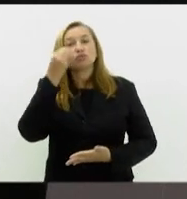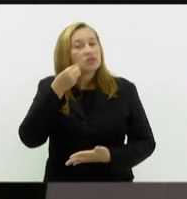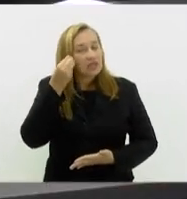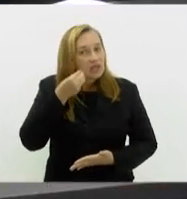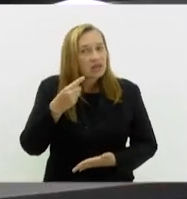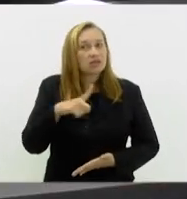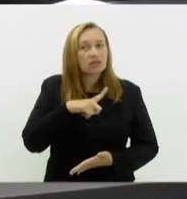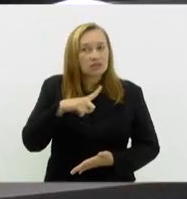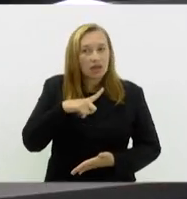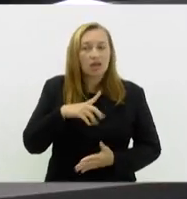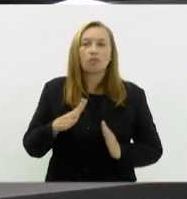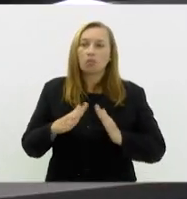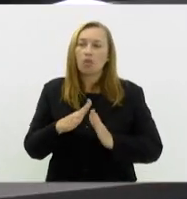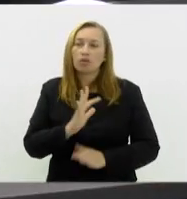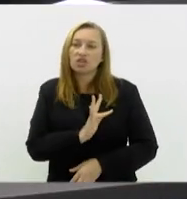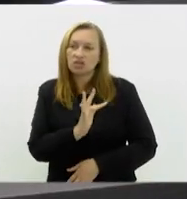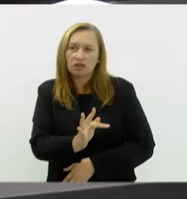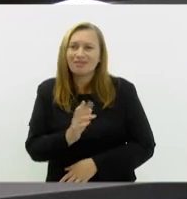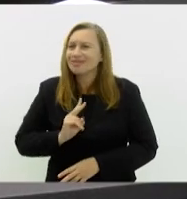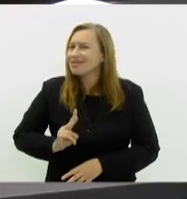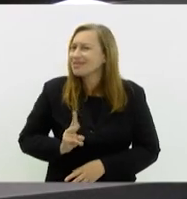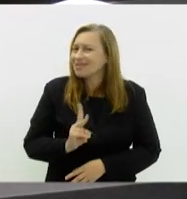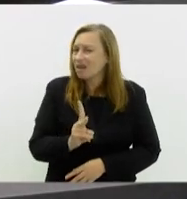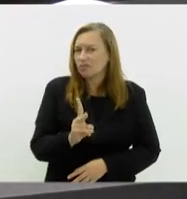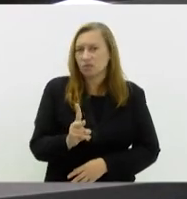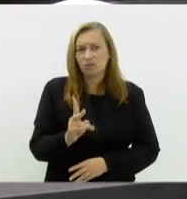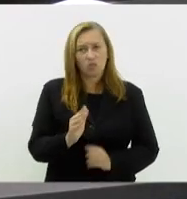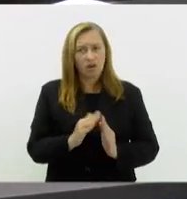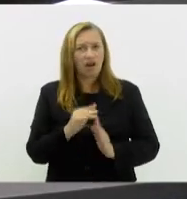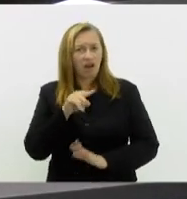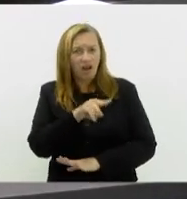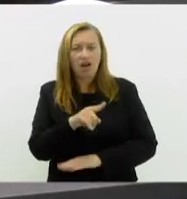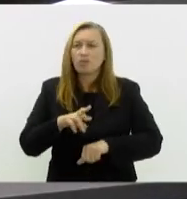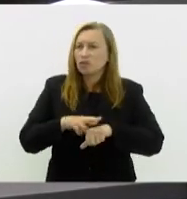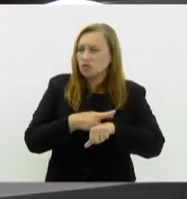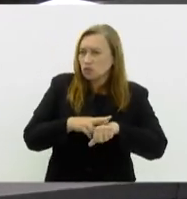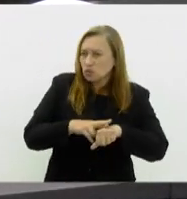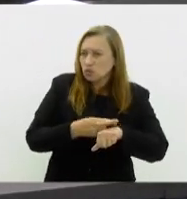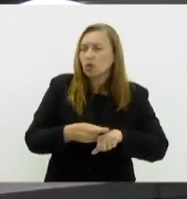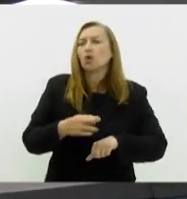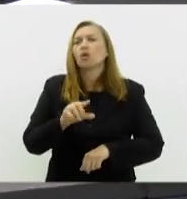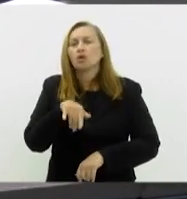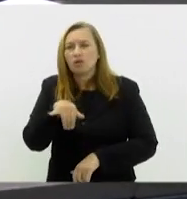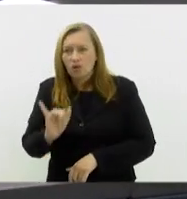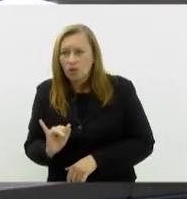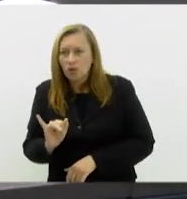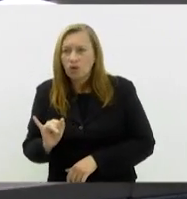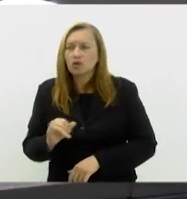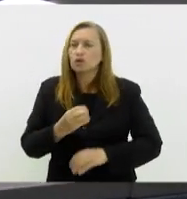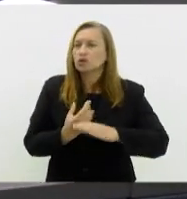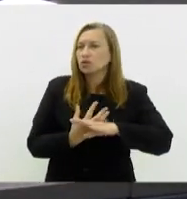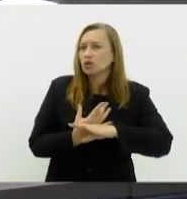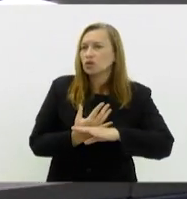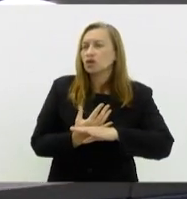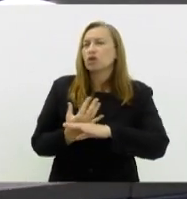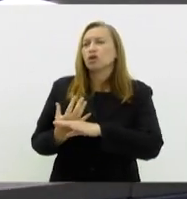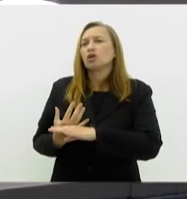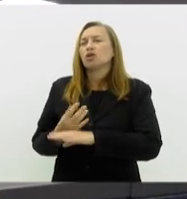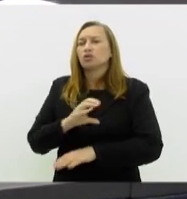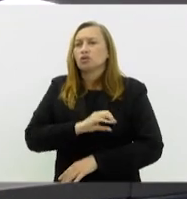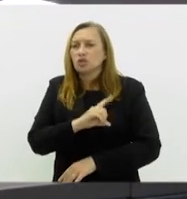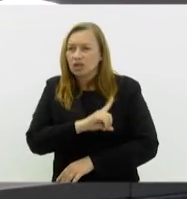na Baixada Fluminense Sempre morei na Baixada Fluminense PF Roxo Nova Guaçu doc de Caxias onde eu moro até